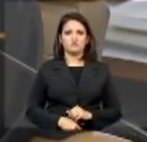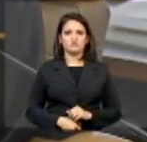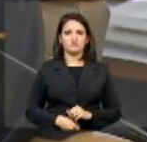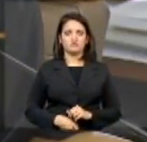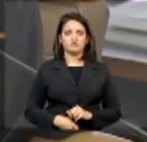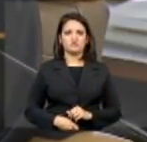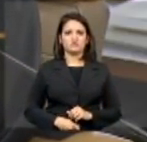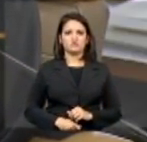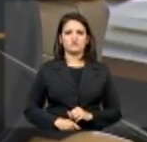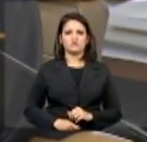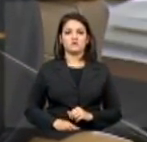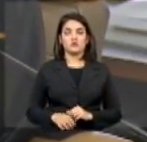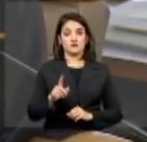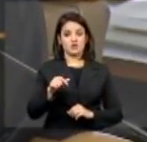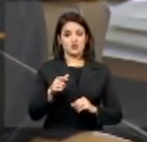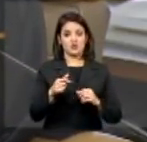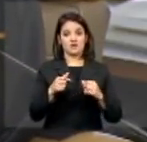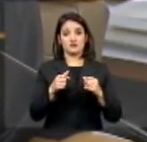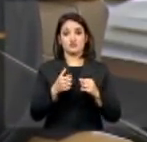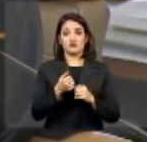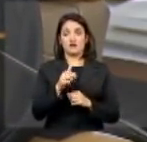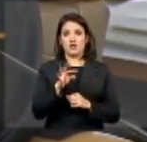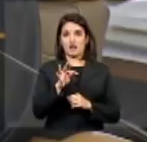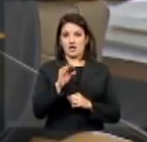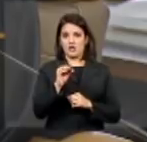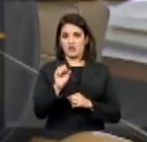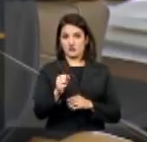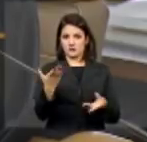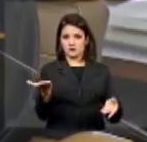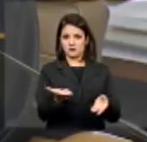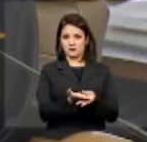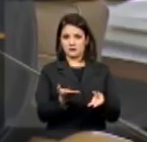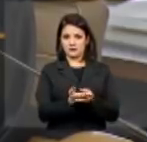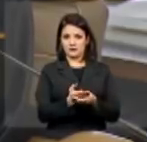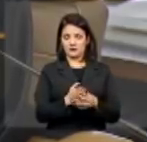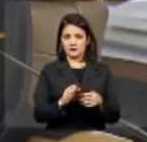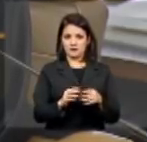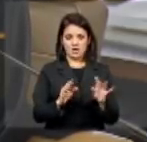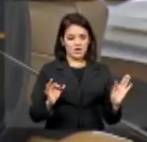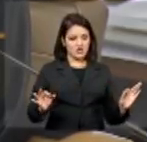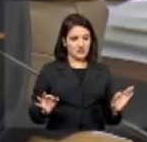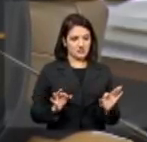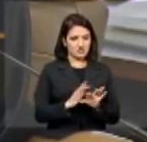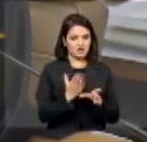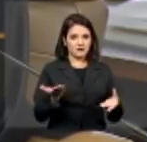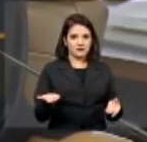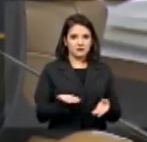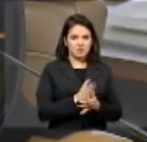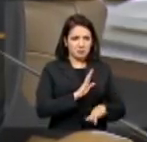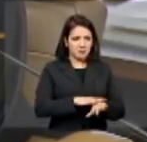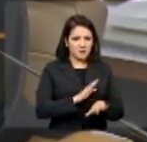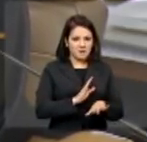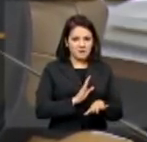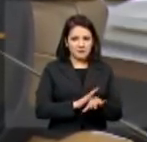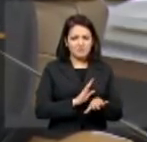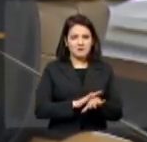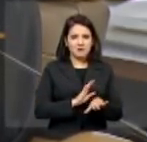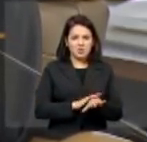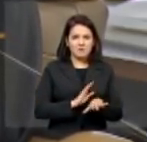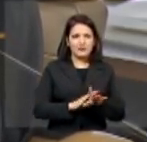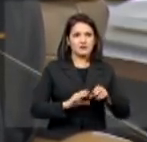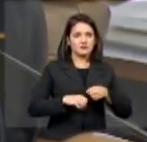processuais que são posteriores ao encerramento da fase instrutória estamos a nos referir